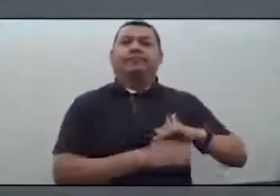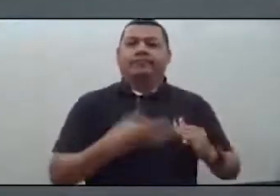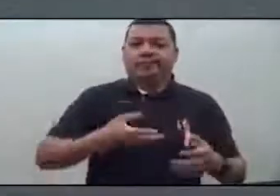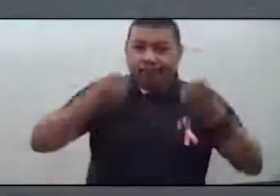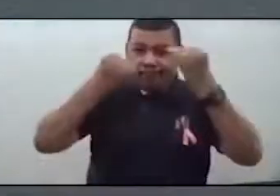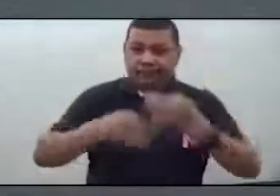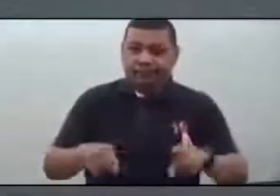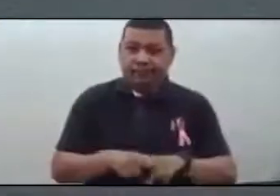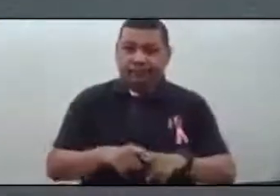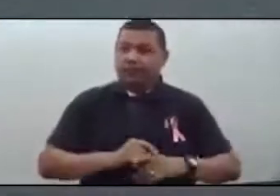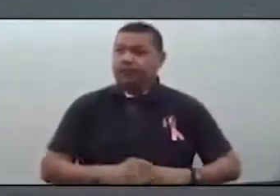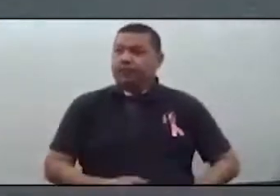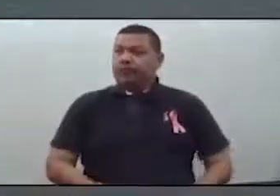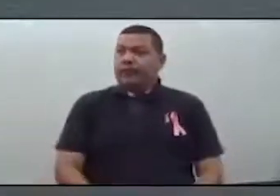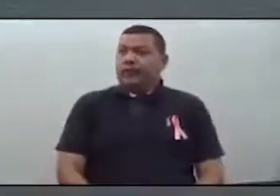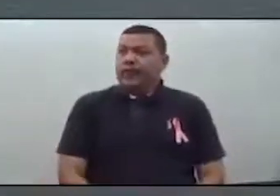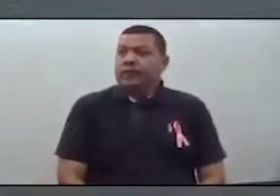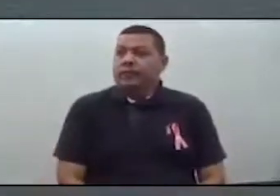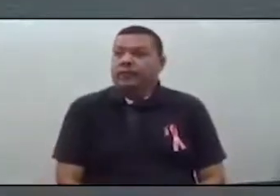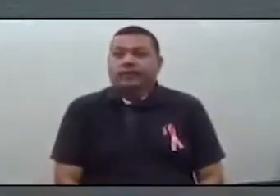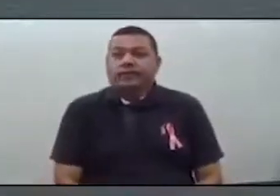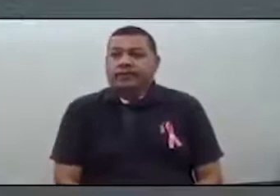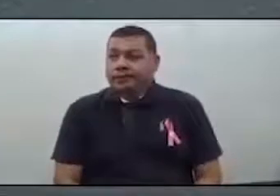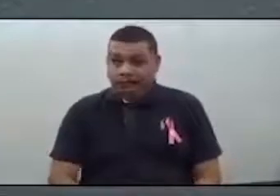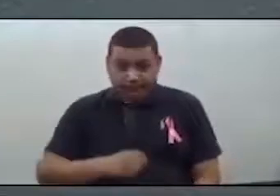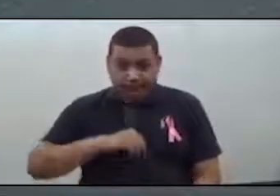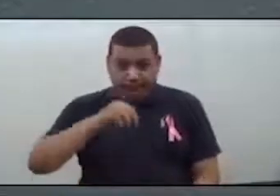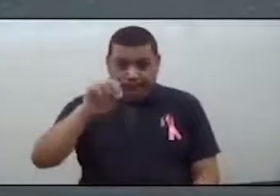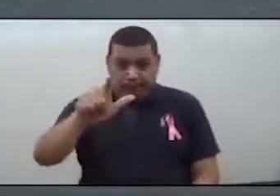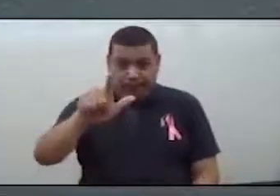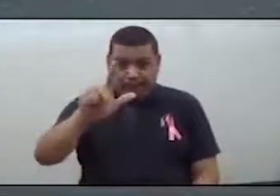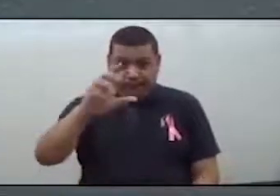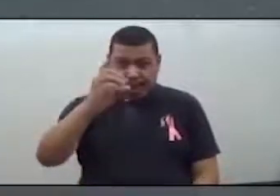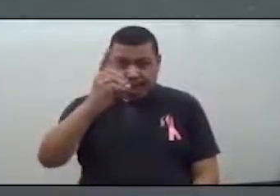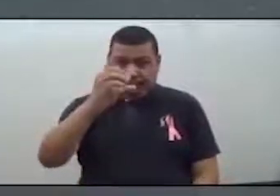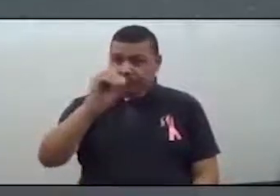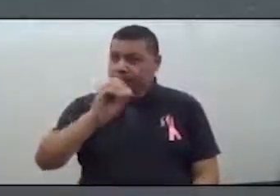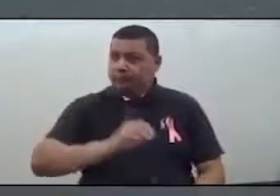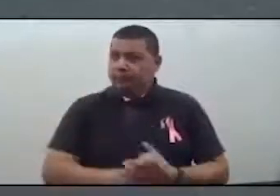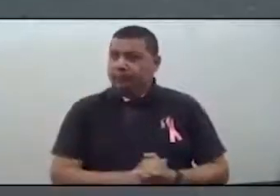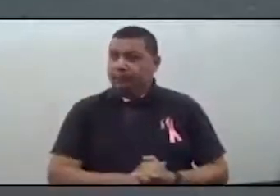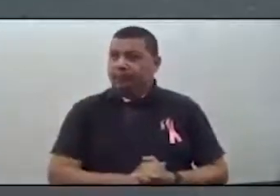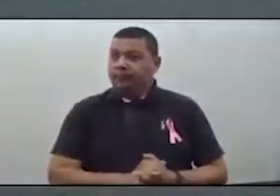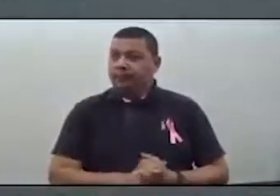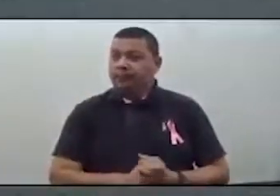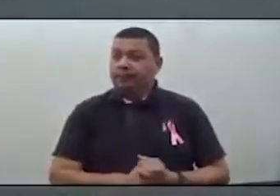pouquinho, separei 6 minutos para falar da LDO. Eu não sei se todos os vereadores viram a LDO.